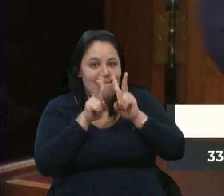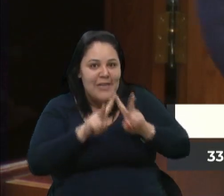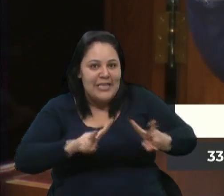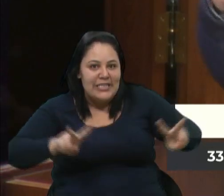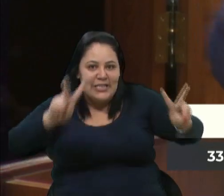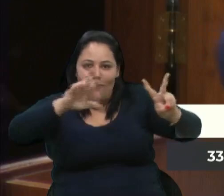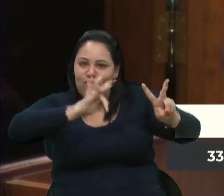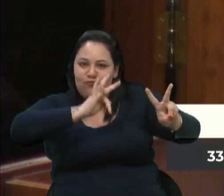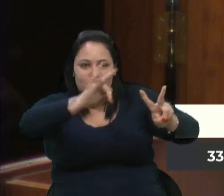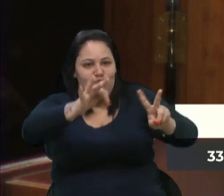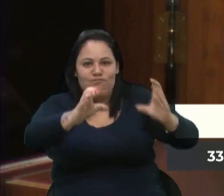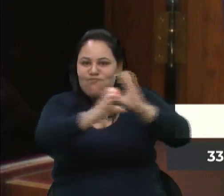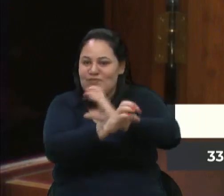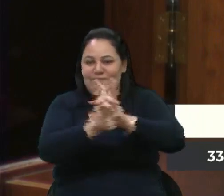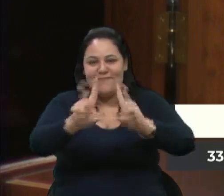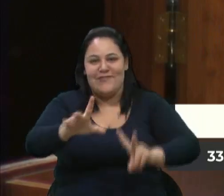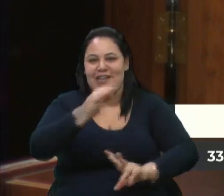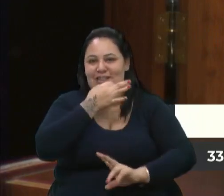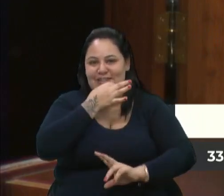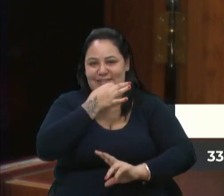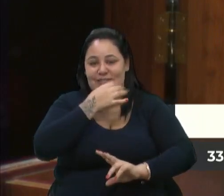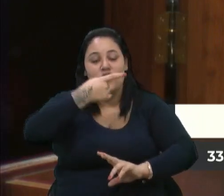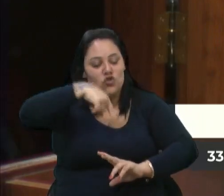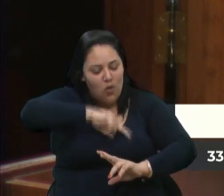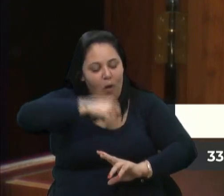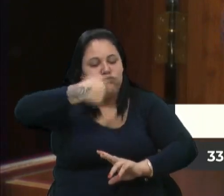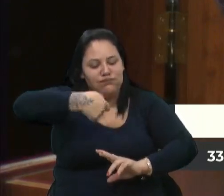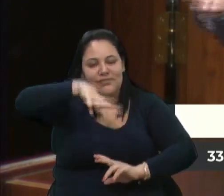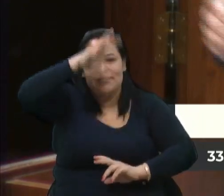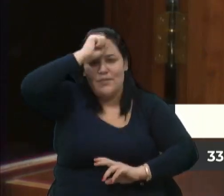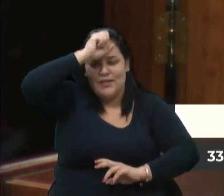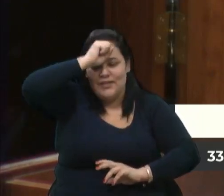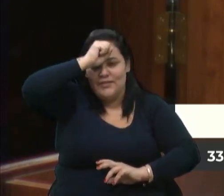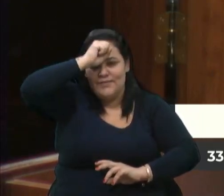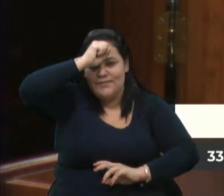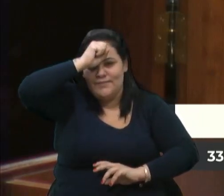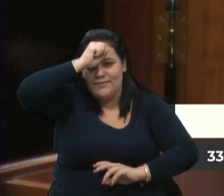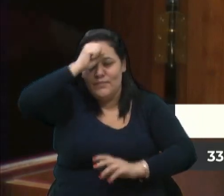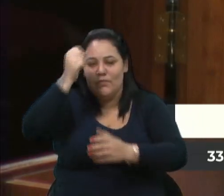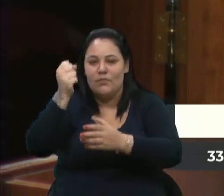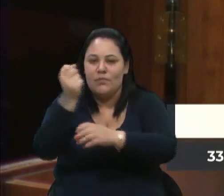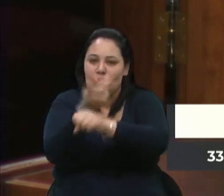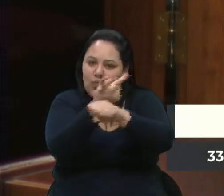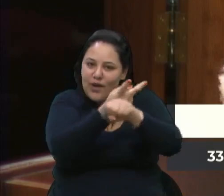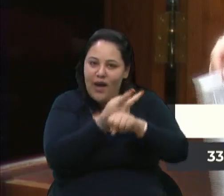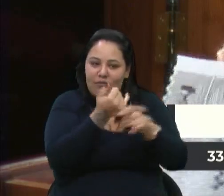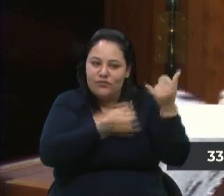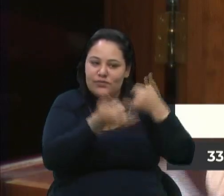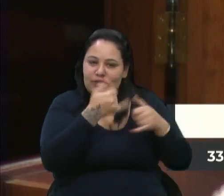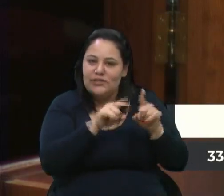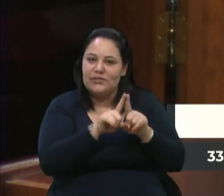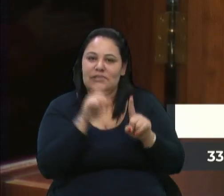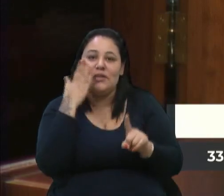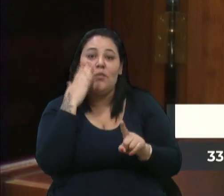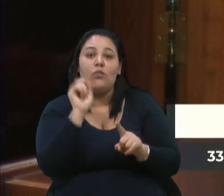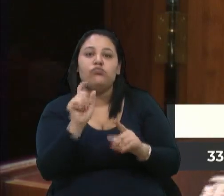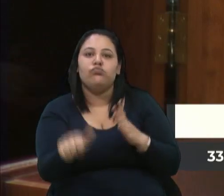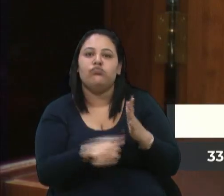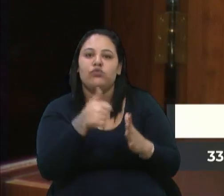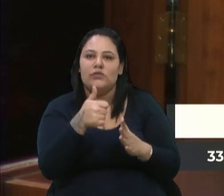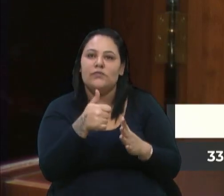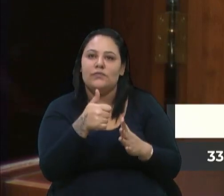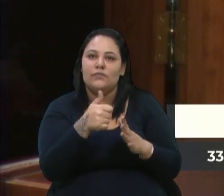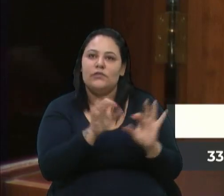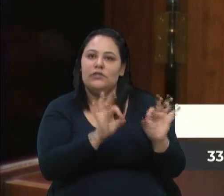frente, Então, nós temos que aprender, tem que buscar nesses locais as situações que dão certo.